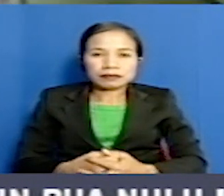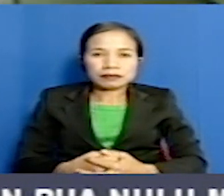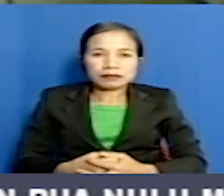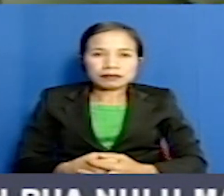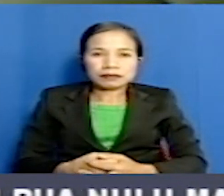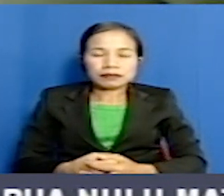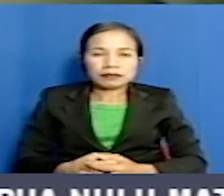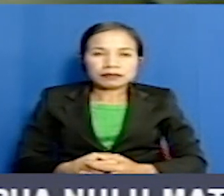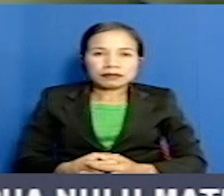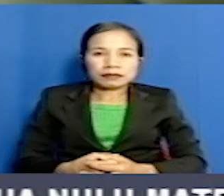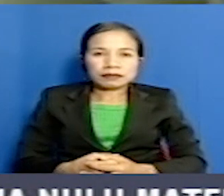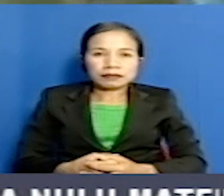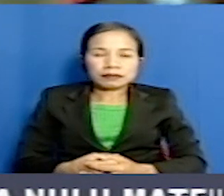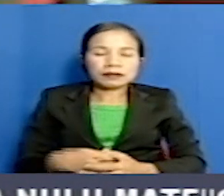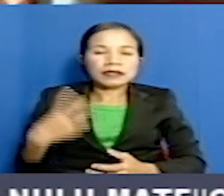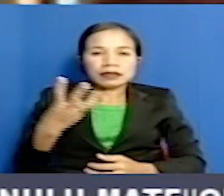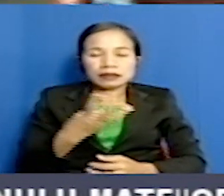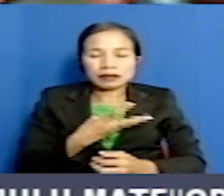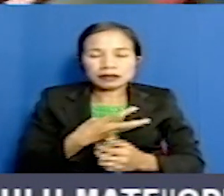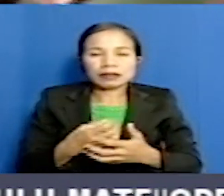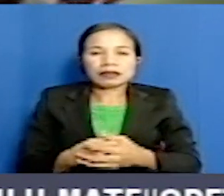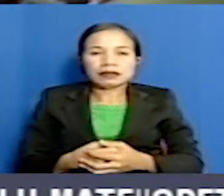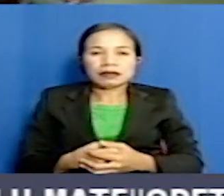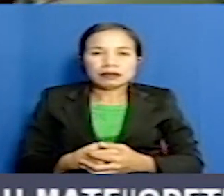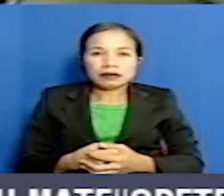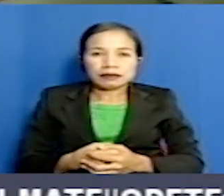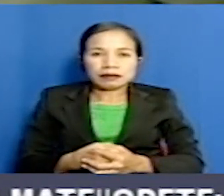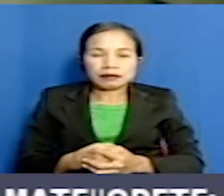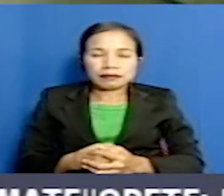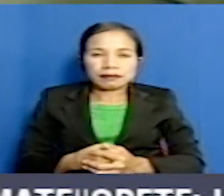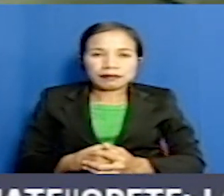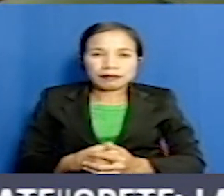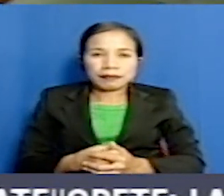Então, a promoção é feita amanhã de geral, setor de fogo.